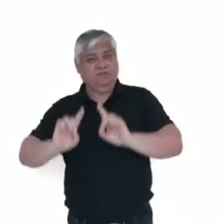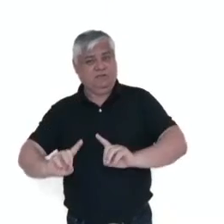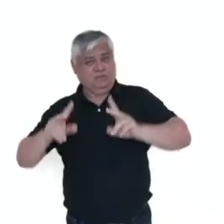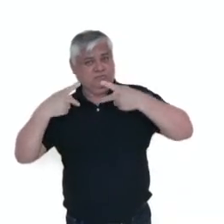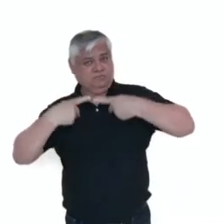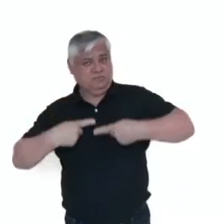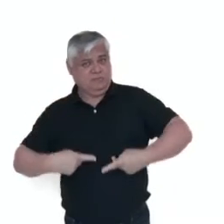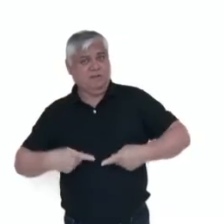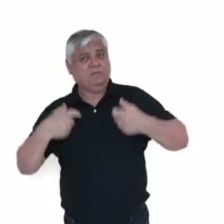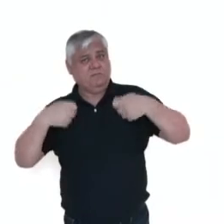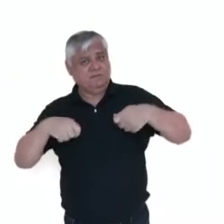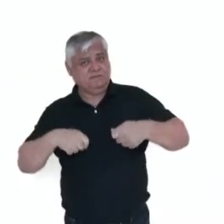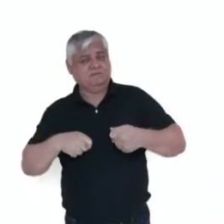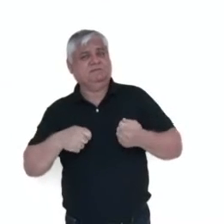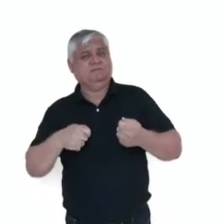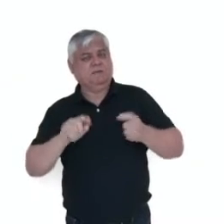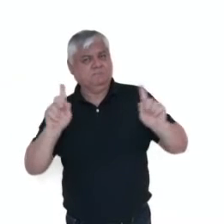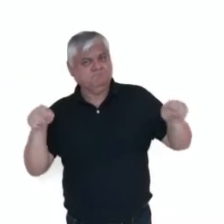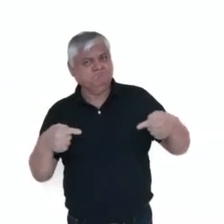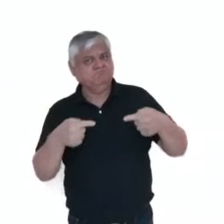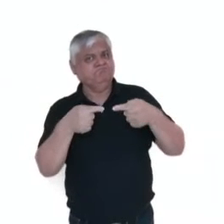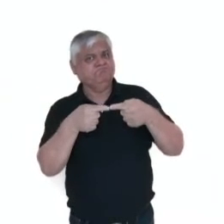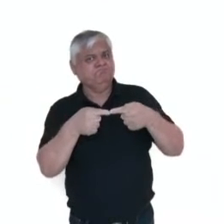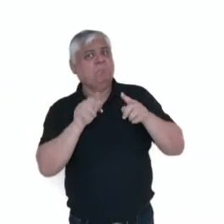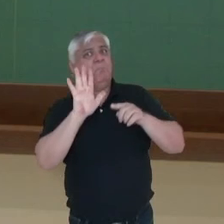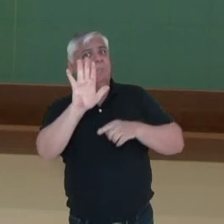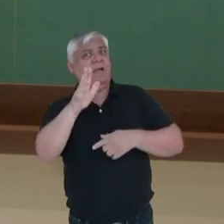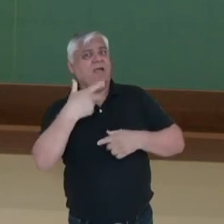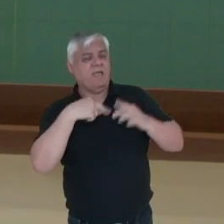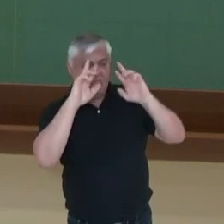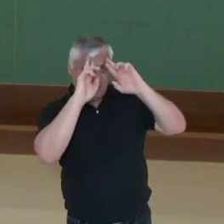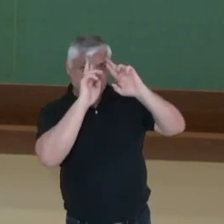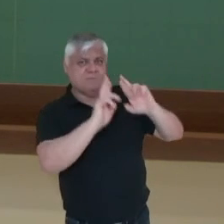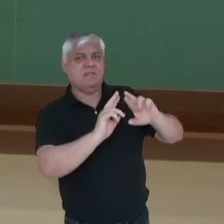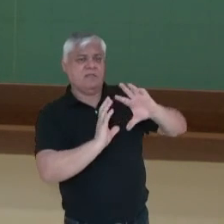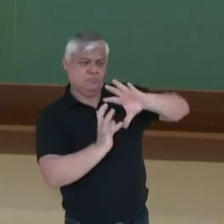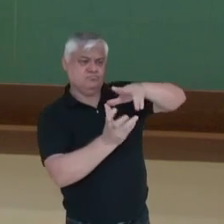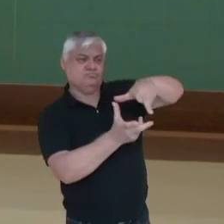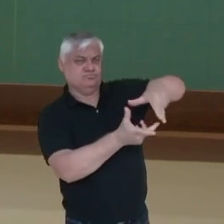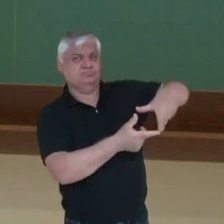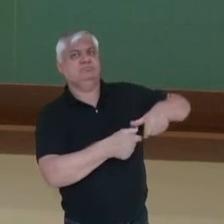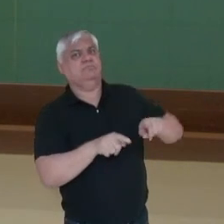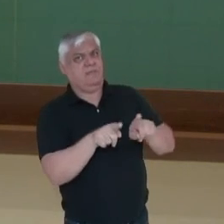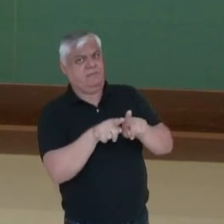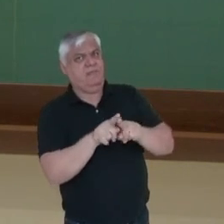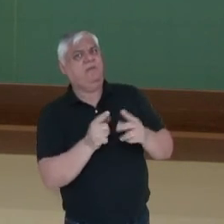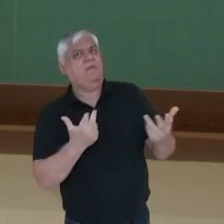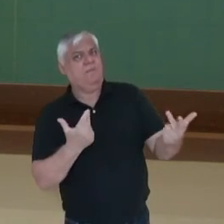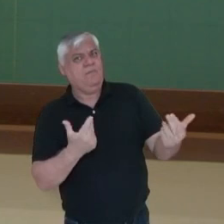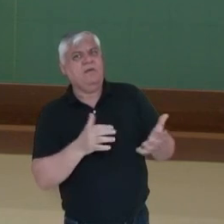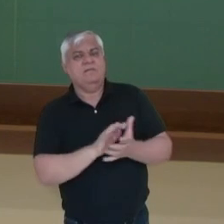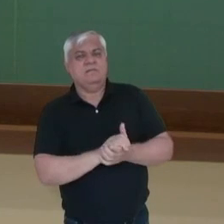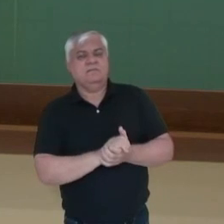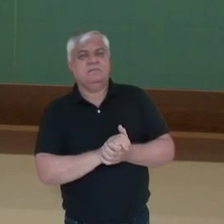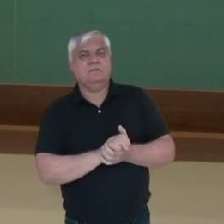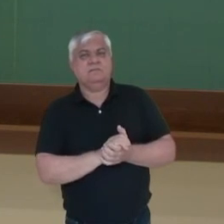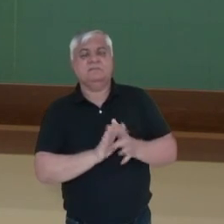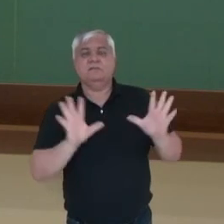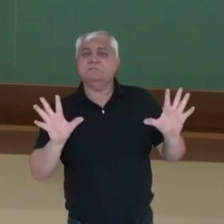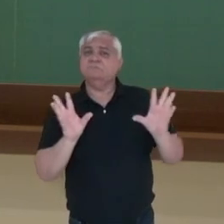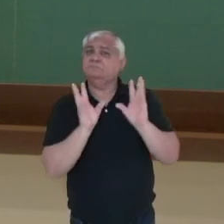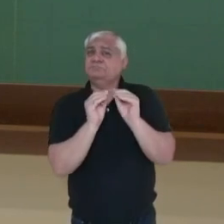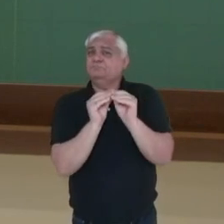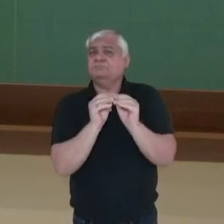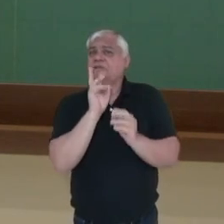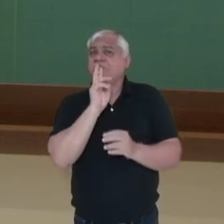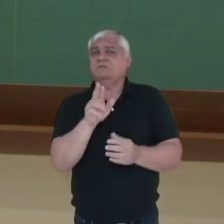forma adequada sem levar em consideração as questões ambientais. Resumindo, na sua resposta, ficaria